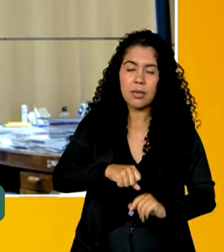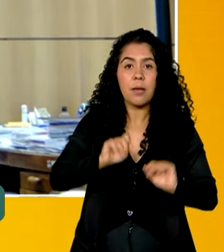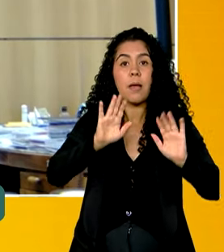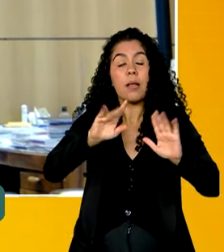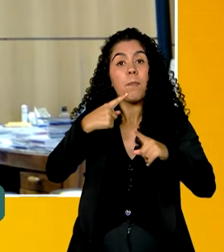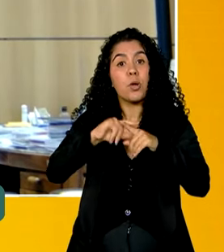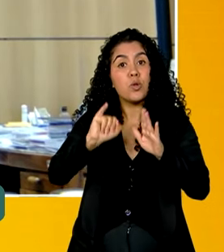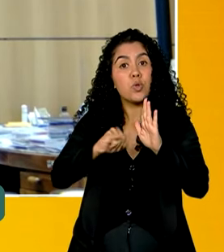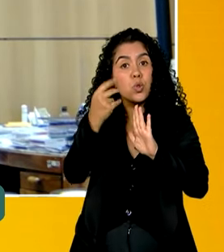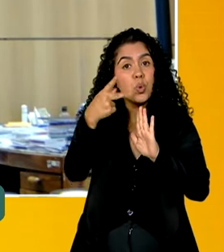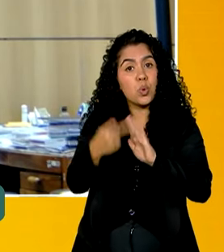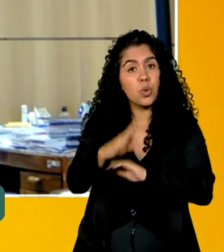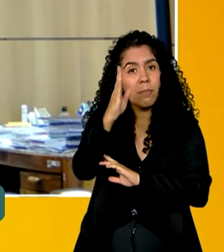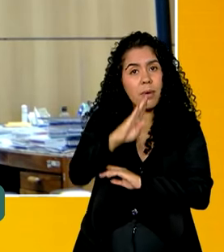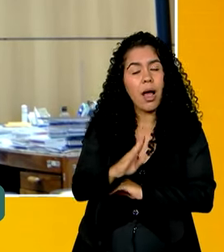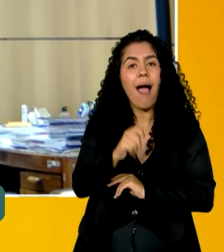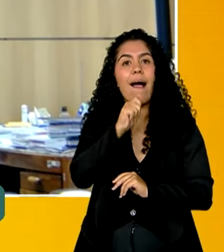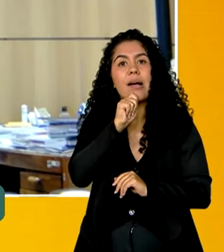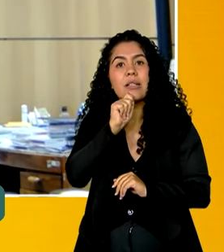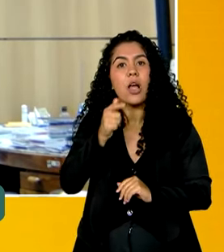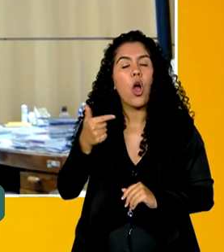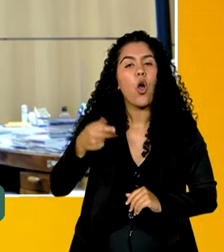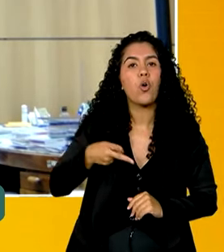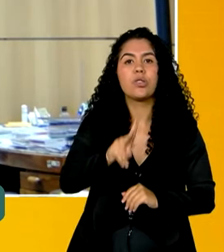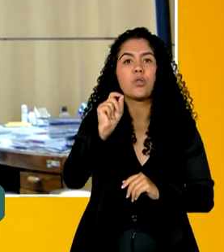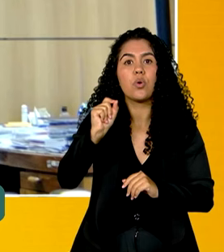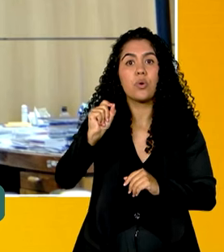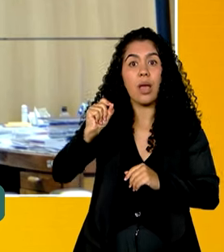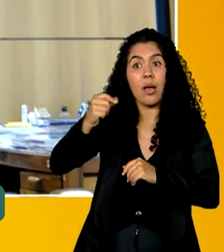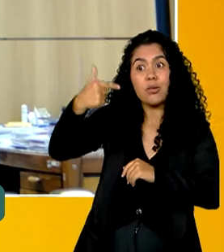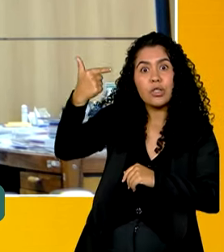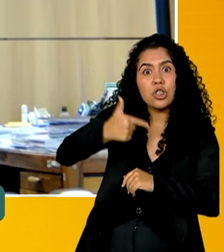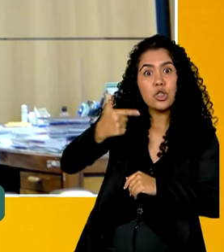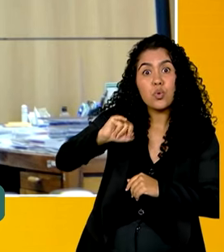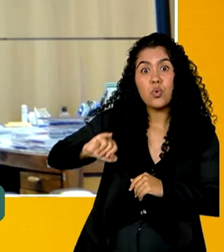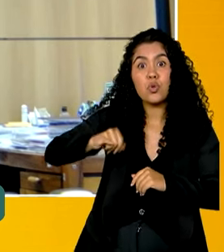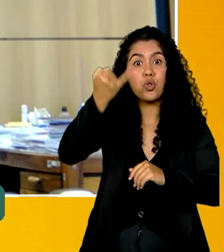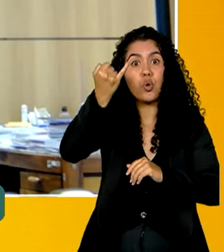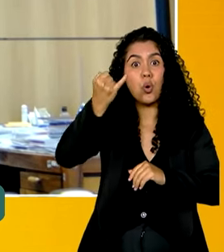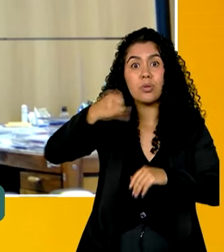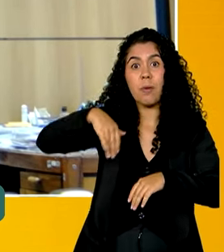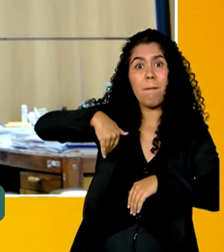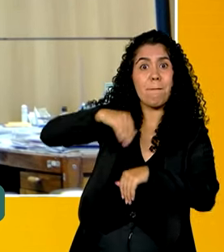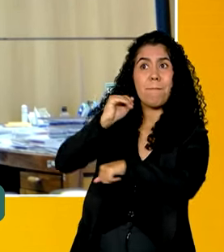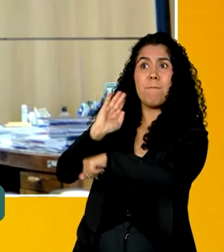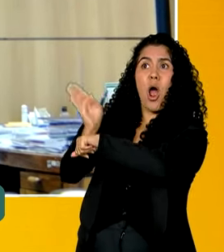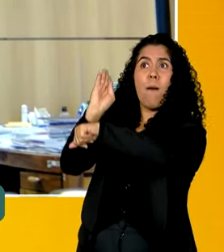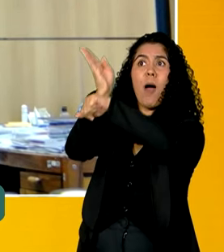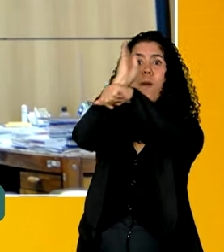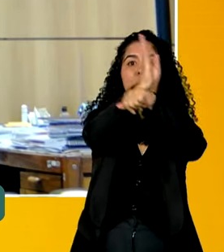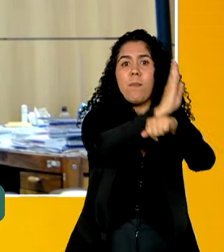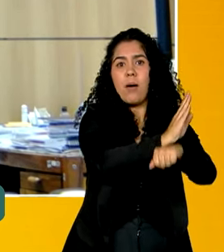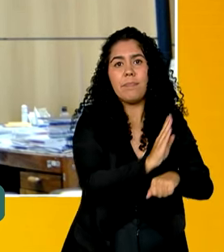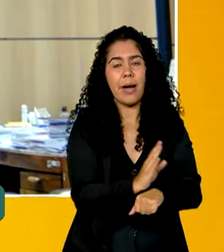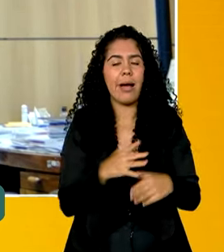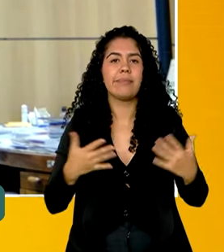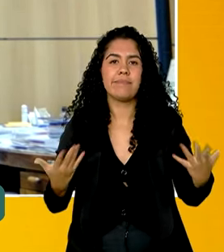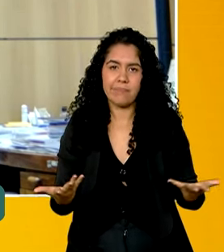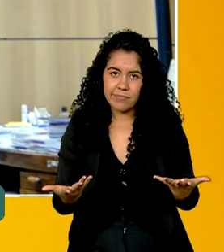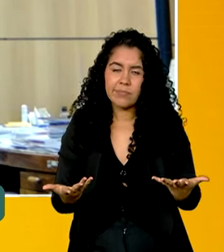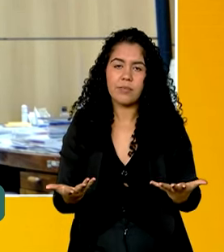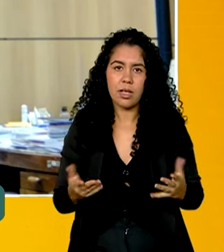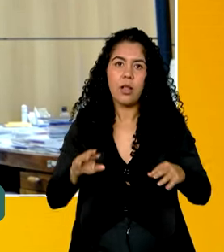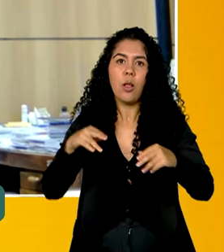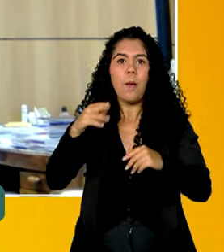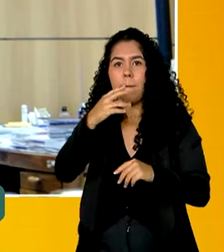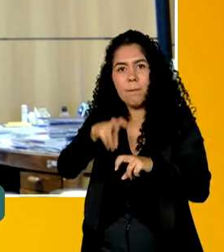juros brasileiros continuam sendo o segundo juros maior do mundo. Portanto, não há nenhuma justificativa para essa decisão do